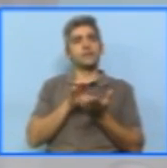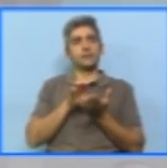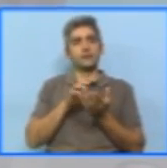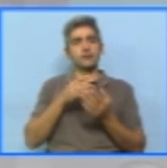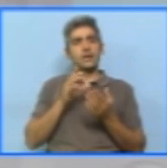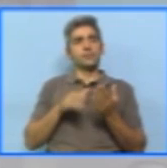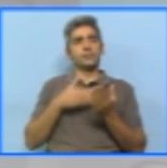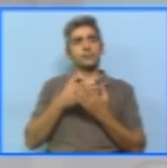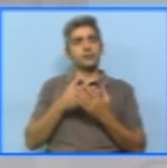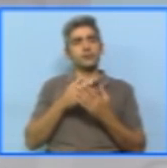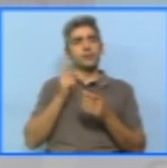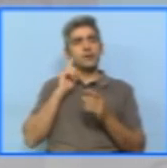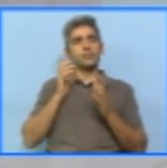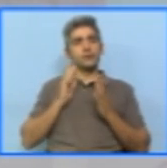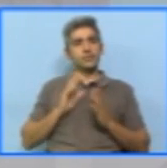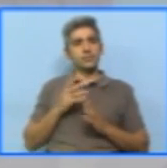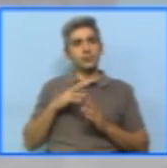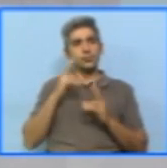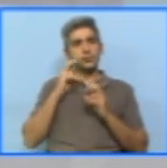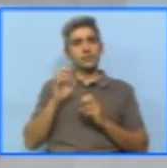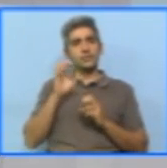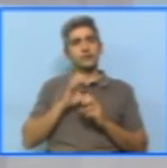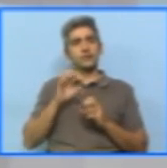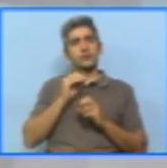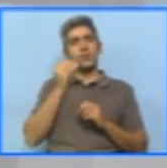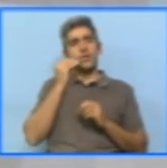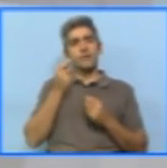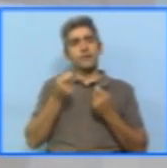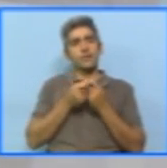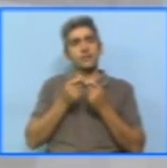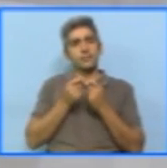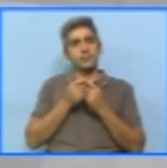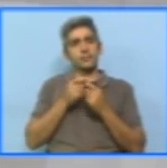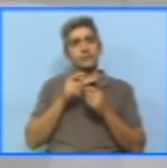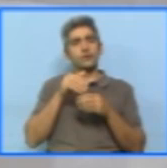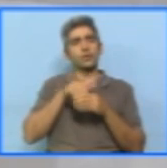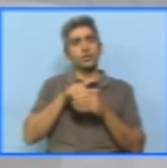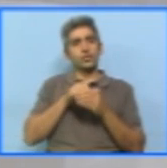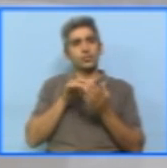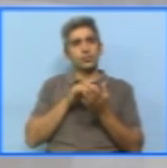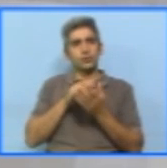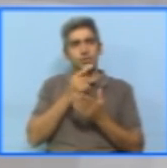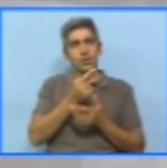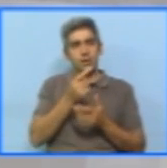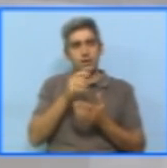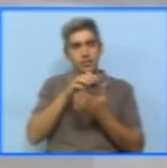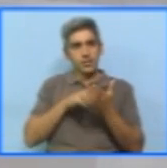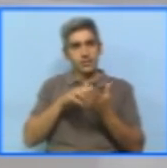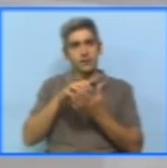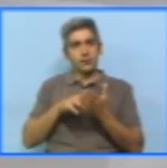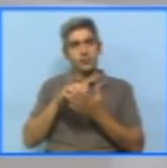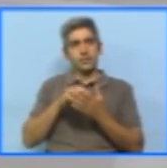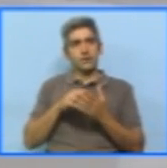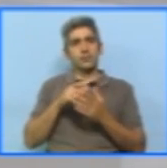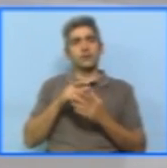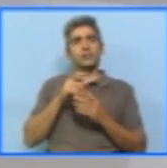que sugestões para dias de descanso, queremos descobrir fórmulas de criar proximidades aos conteúdos de cada um desses textos, nomeadamente